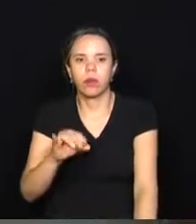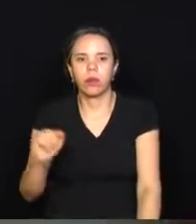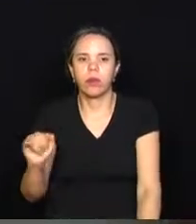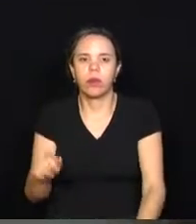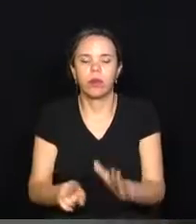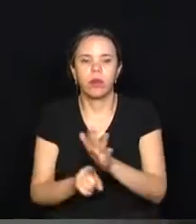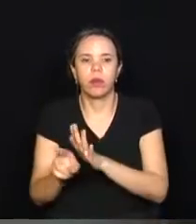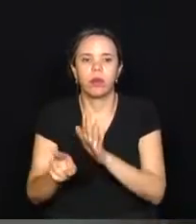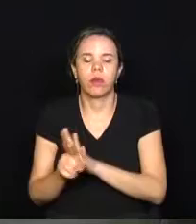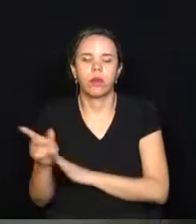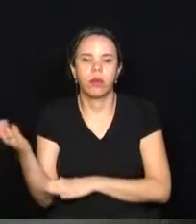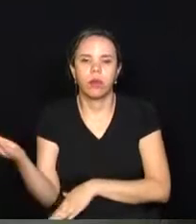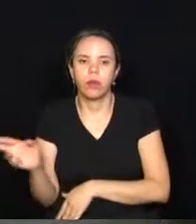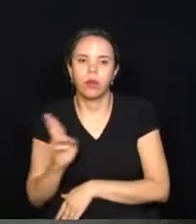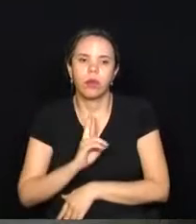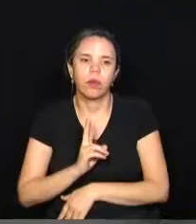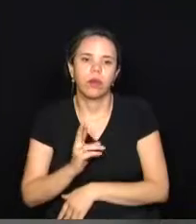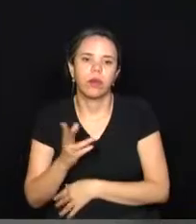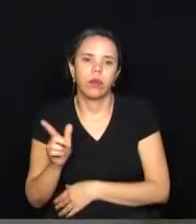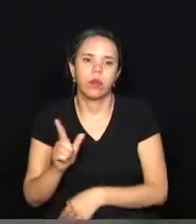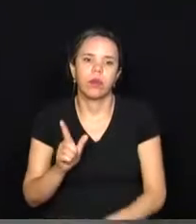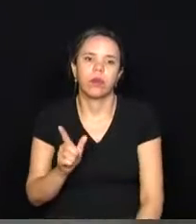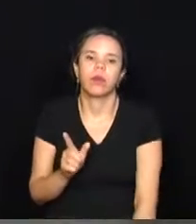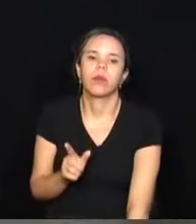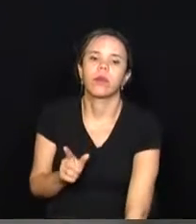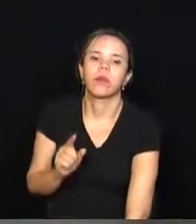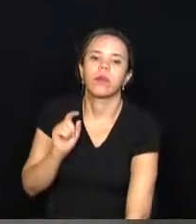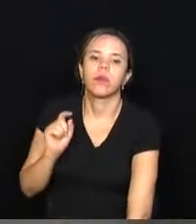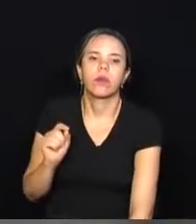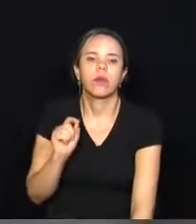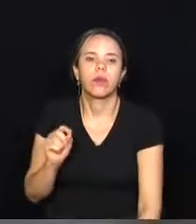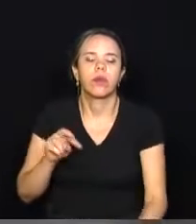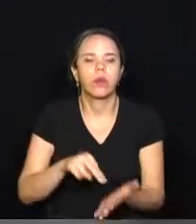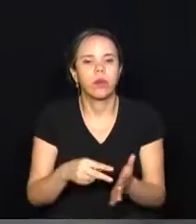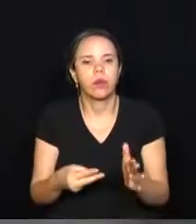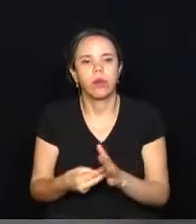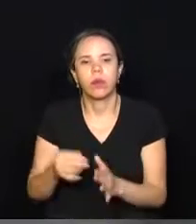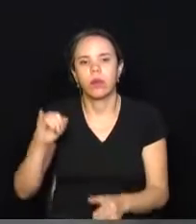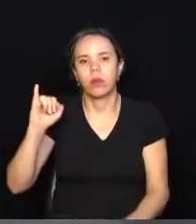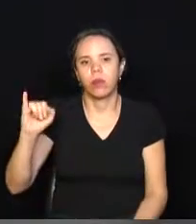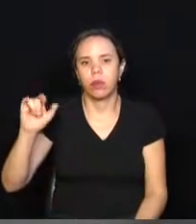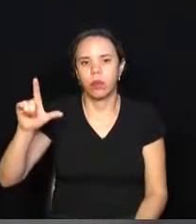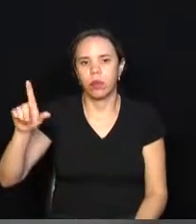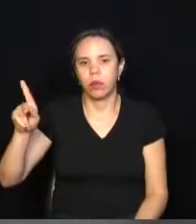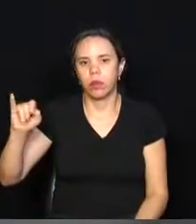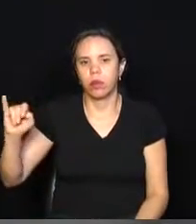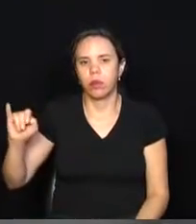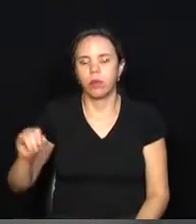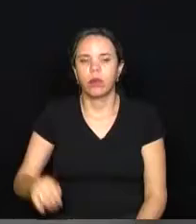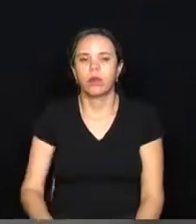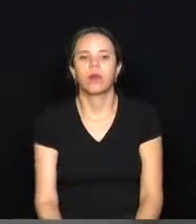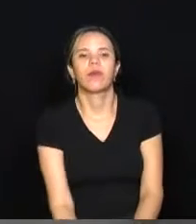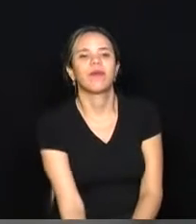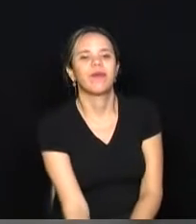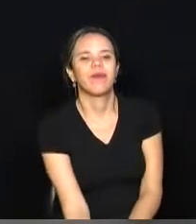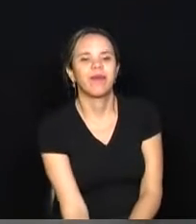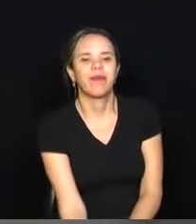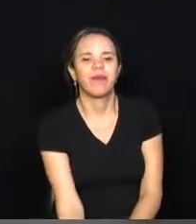umas perguntas para você. Claro. O que é uma ILPI? Bom,